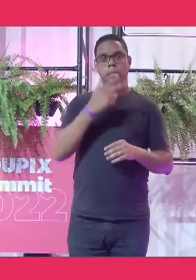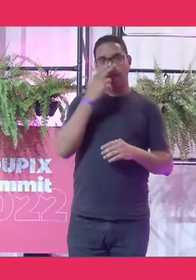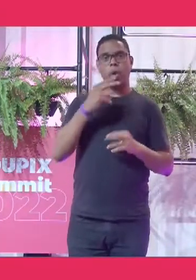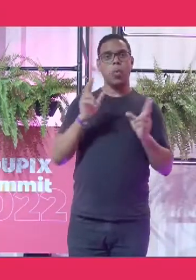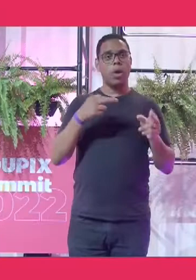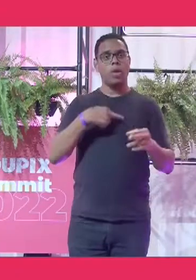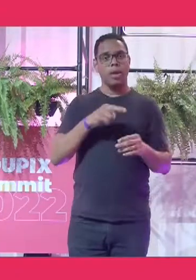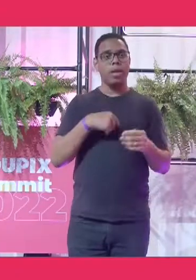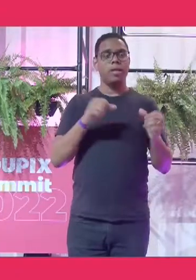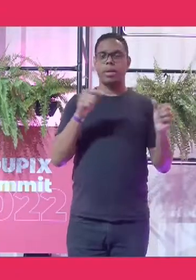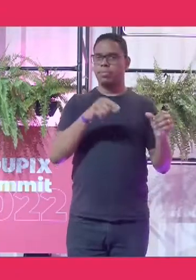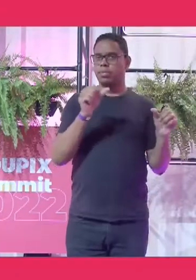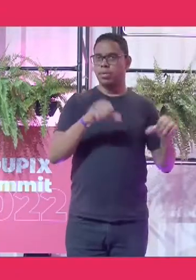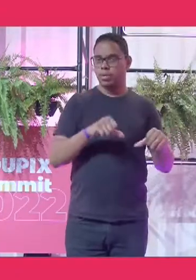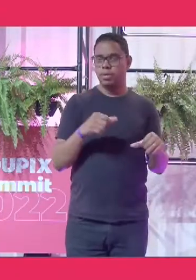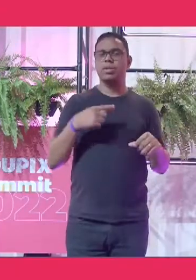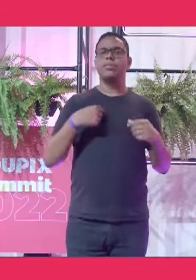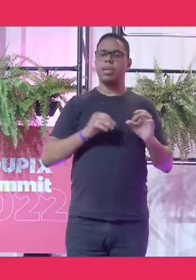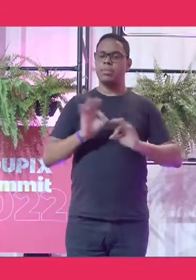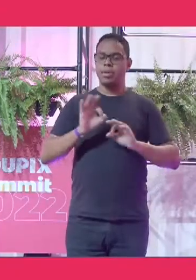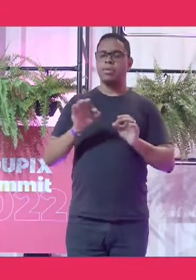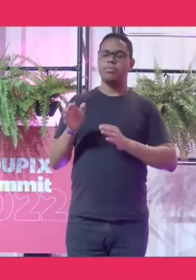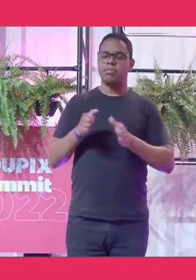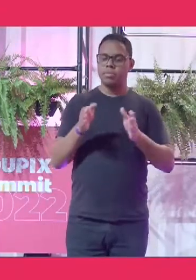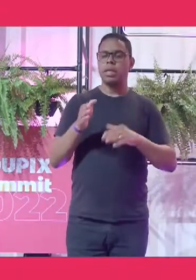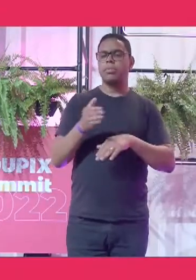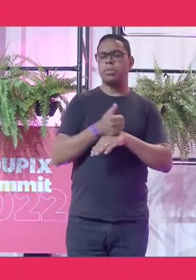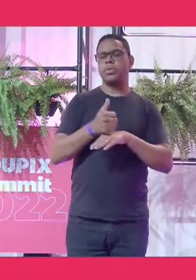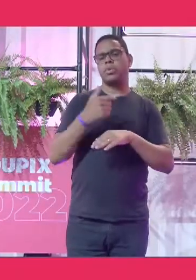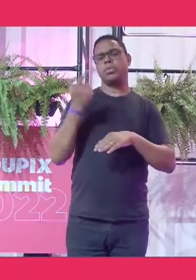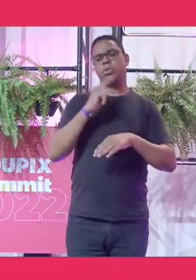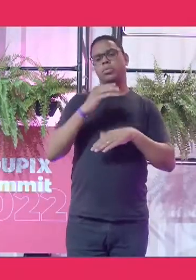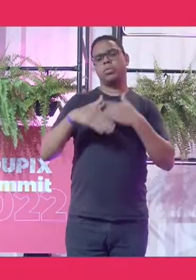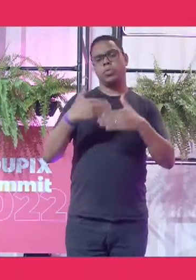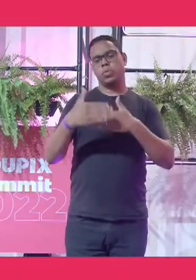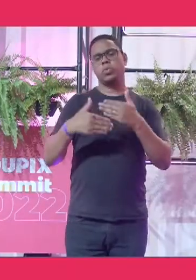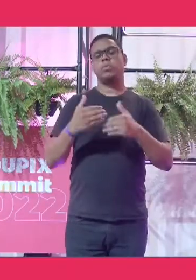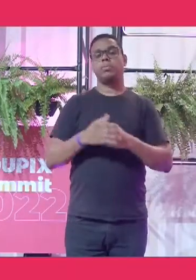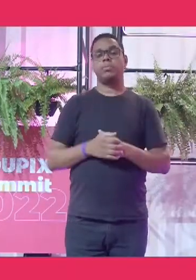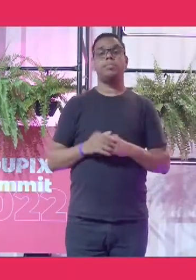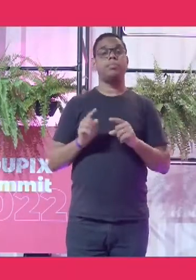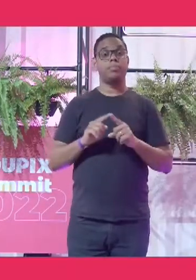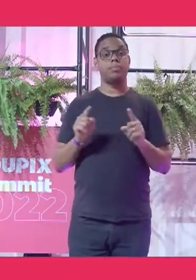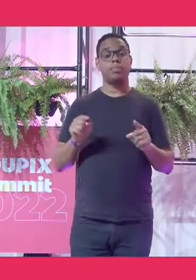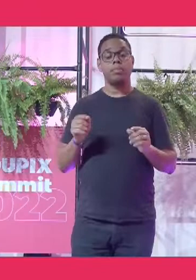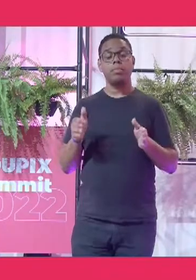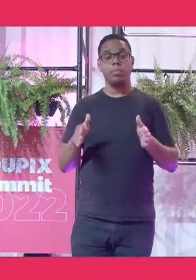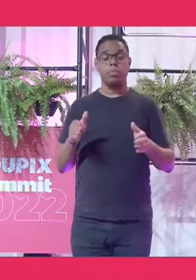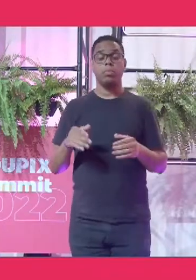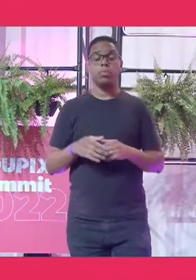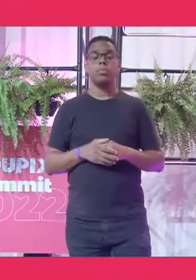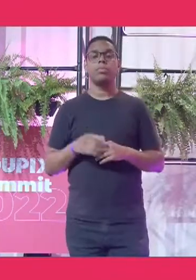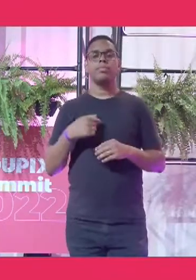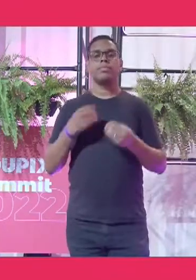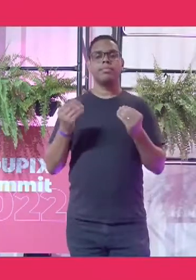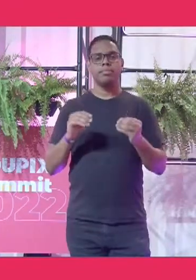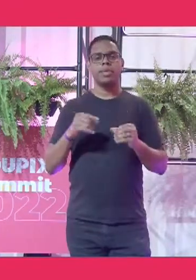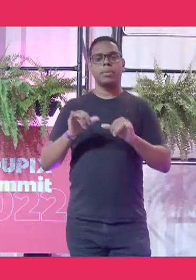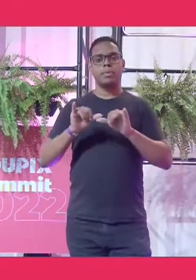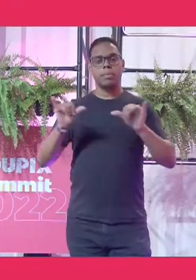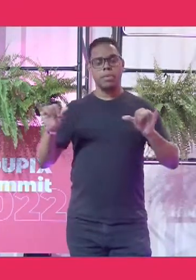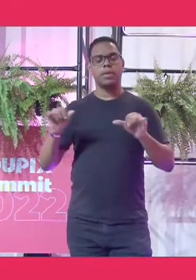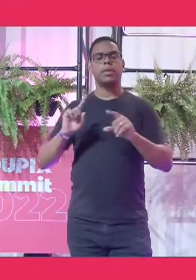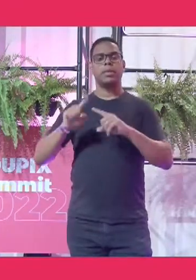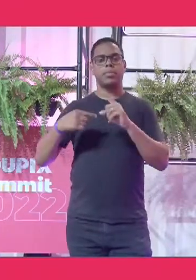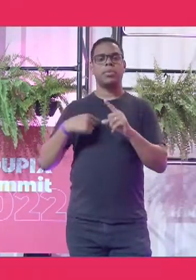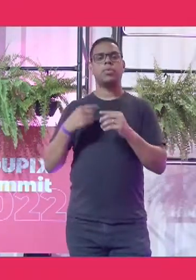né? Péssima. Precisa de um plano de carreira maior para poder olhar com frieza e entender. Não, nesse momento, eu posso colocar energia numa publicidade,